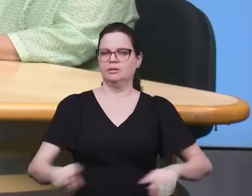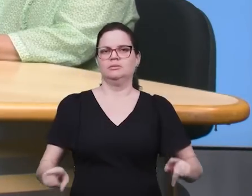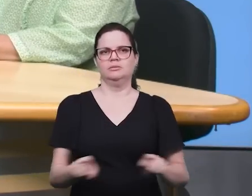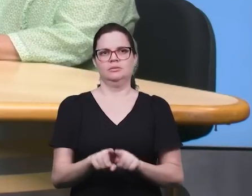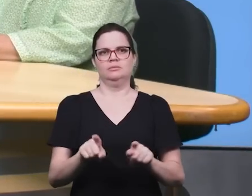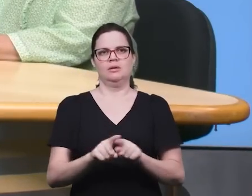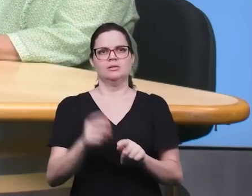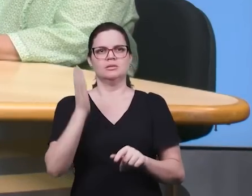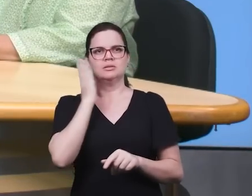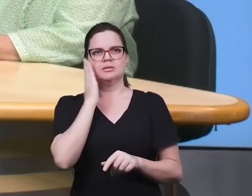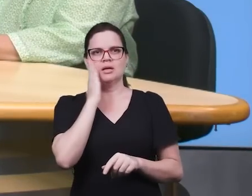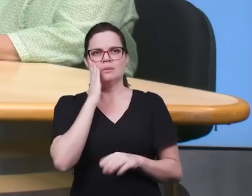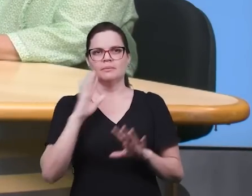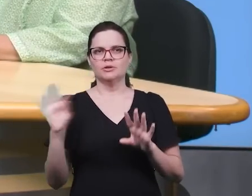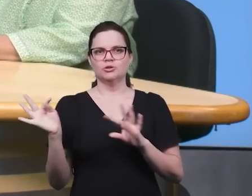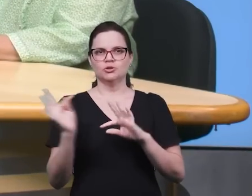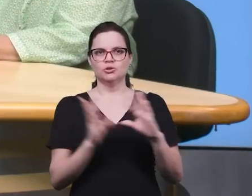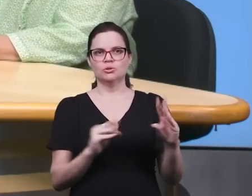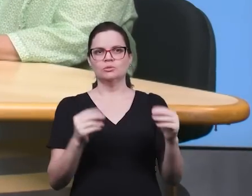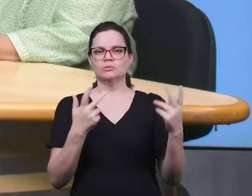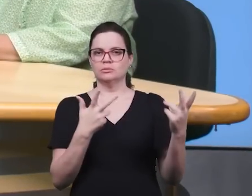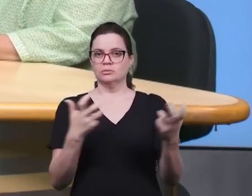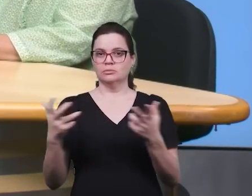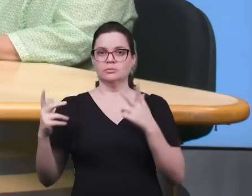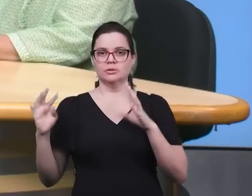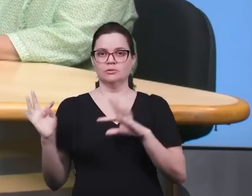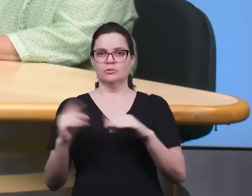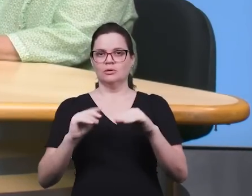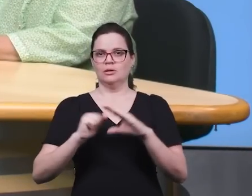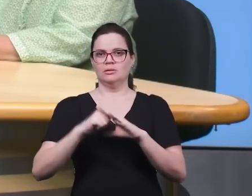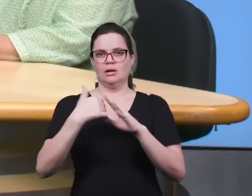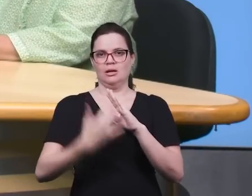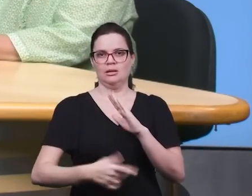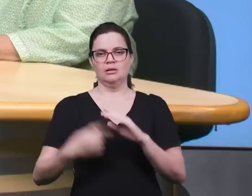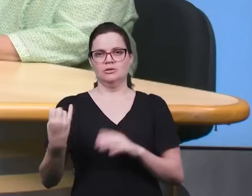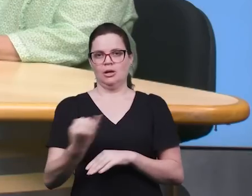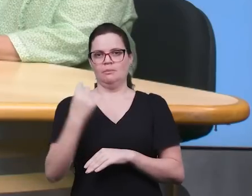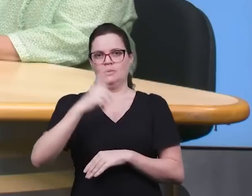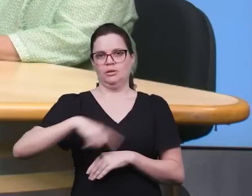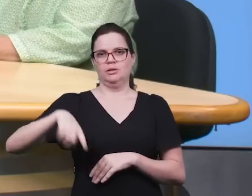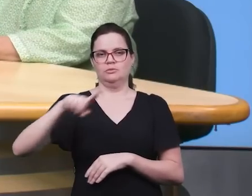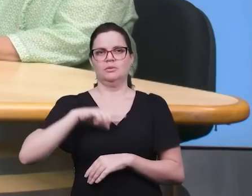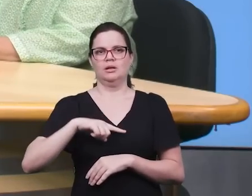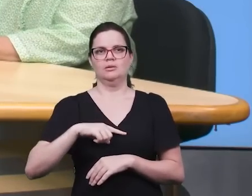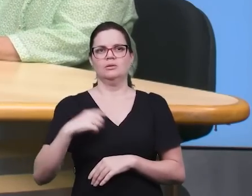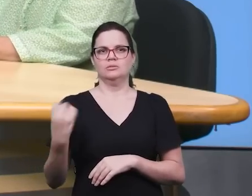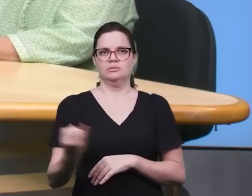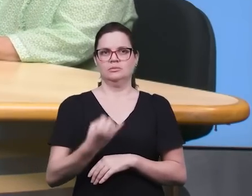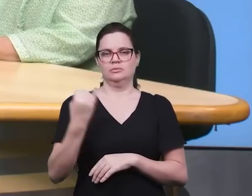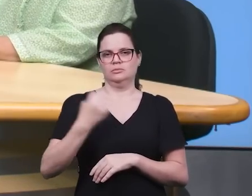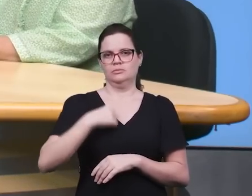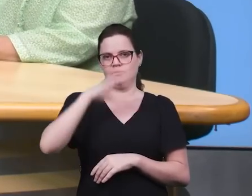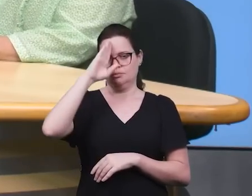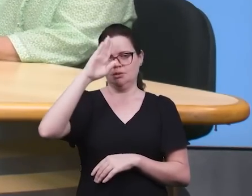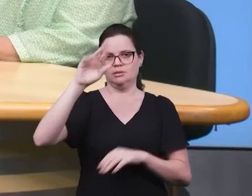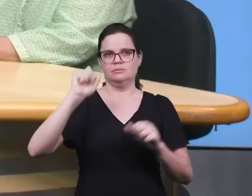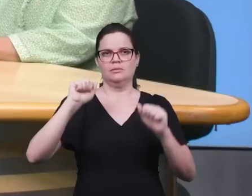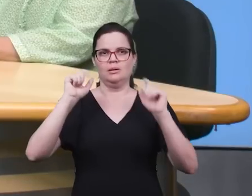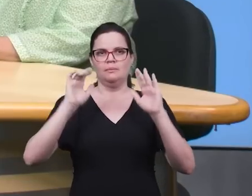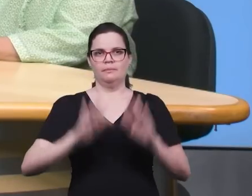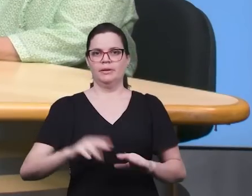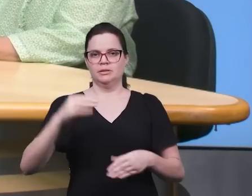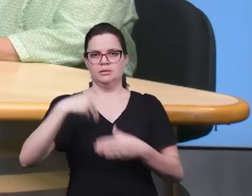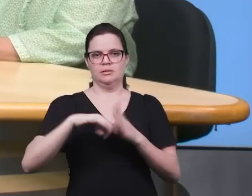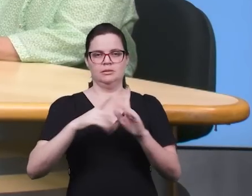Então, saber essas condições, identificar essas características tem sido o nosso maior bênção,